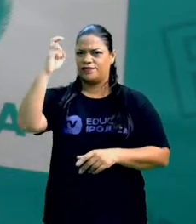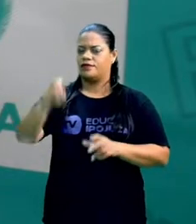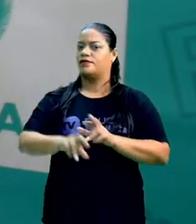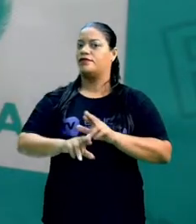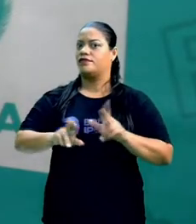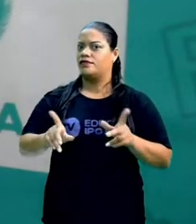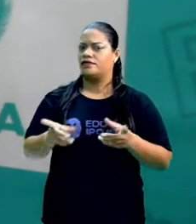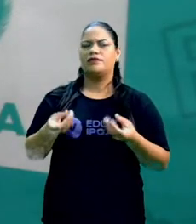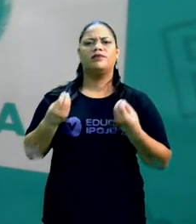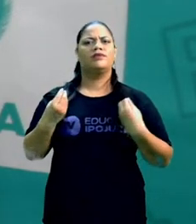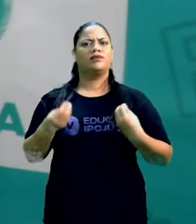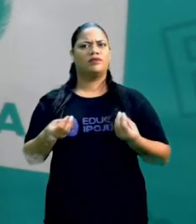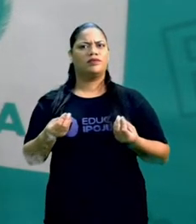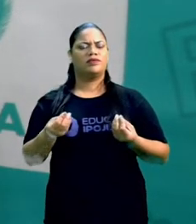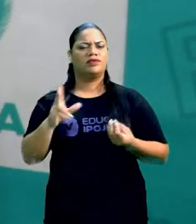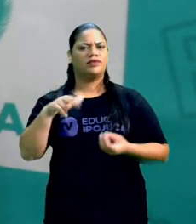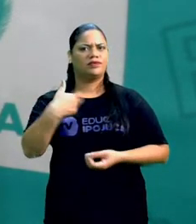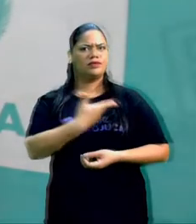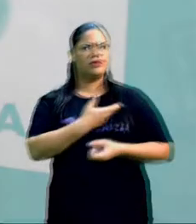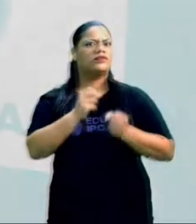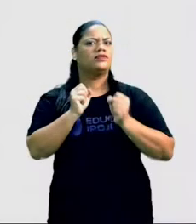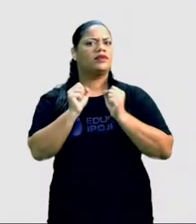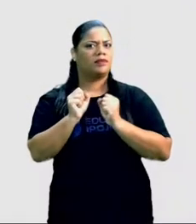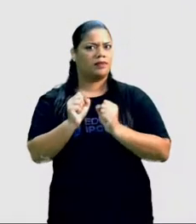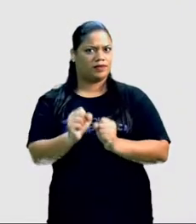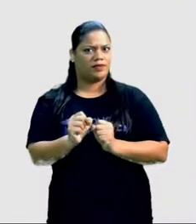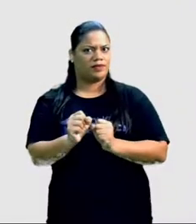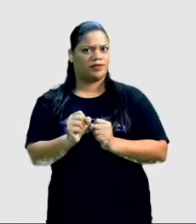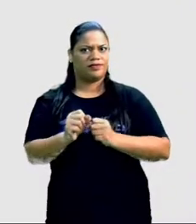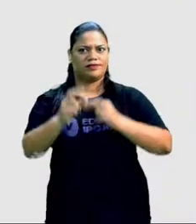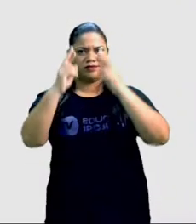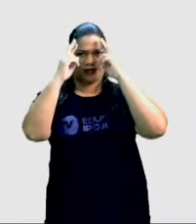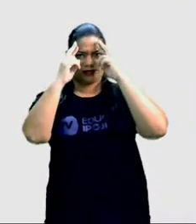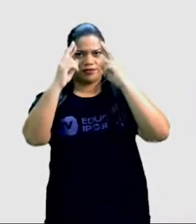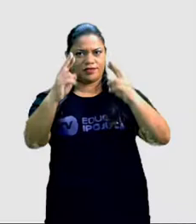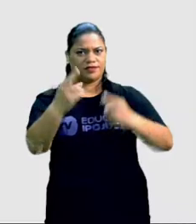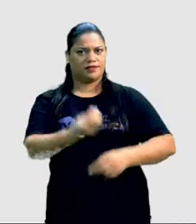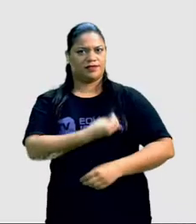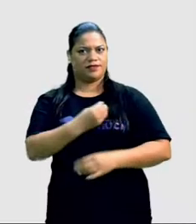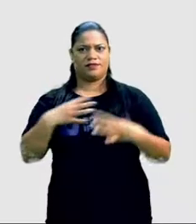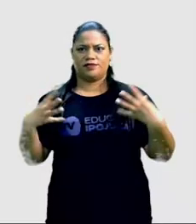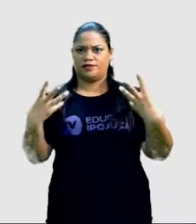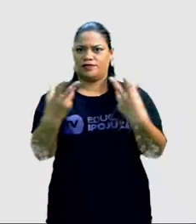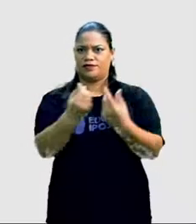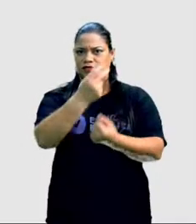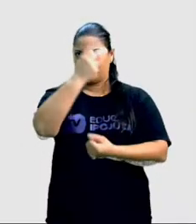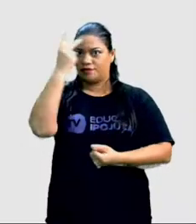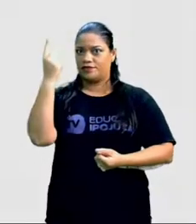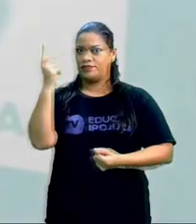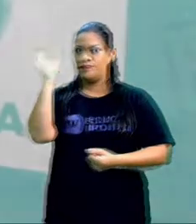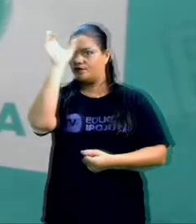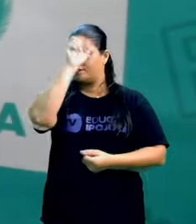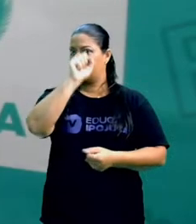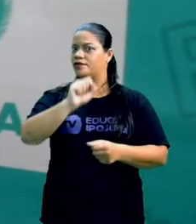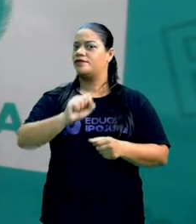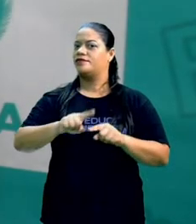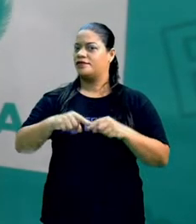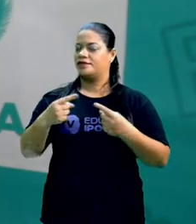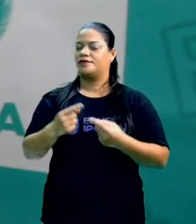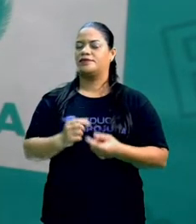Como assim, tia? Será que a gente pode respeitar e conviver com todo mundo? Vamos aprender um pouquinho sobre isso.